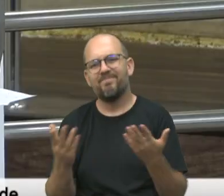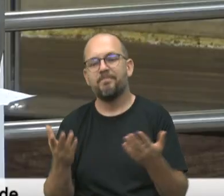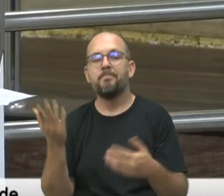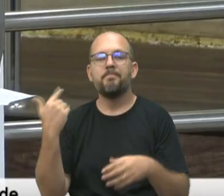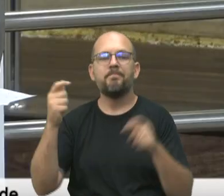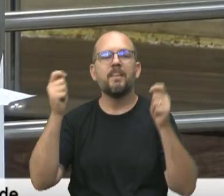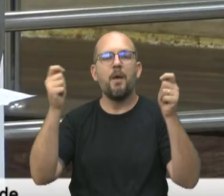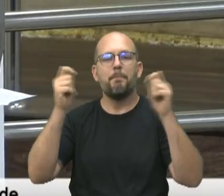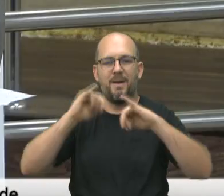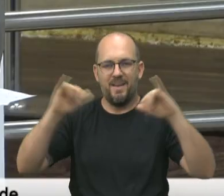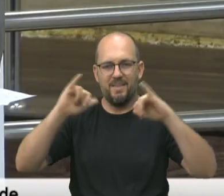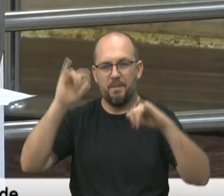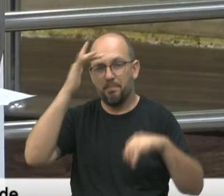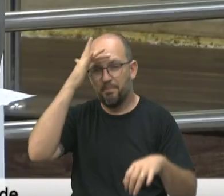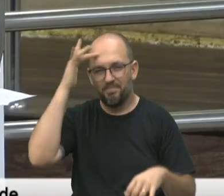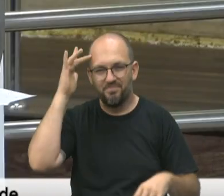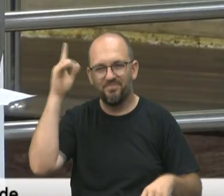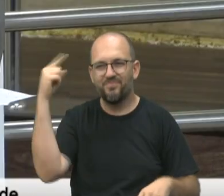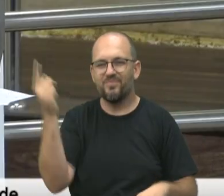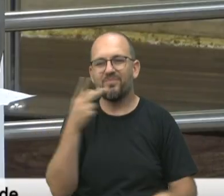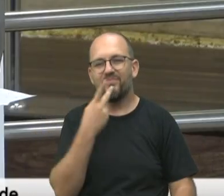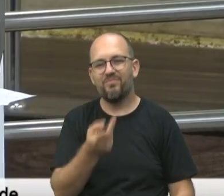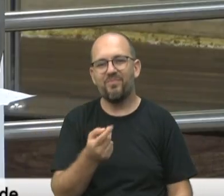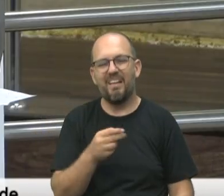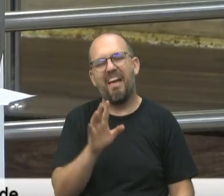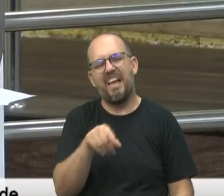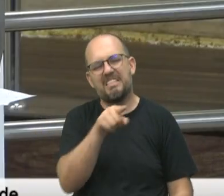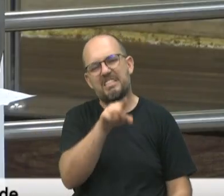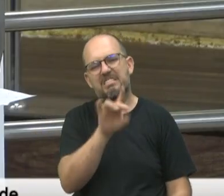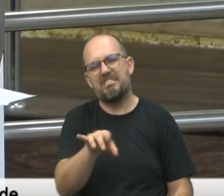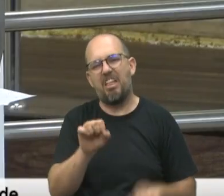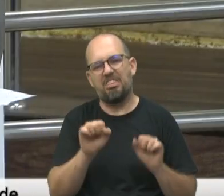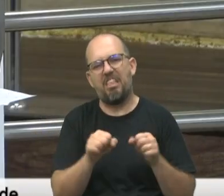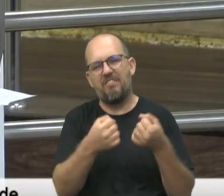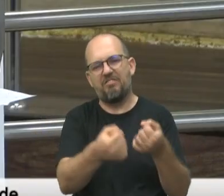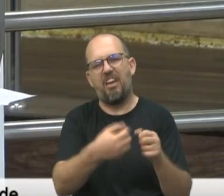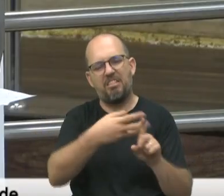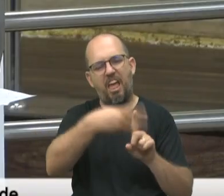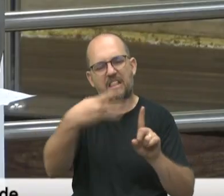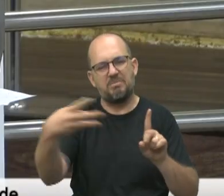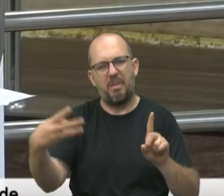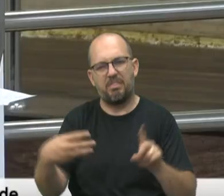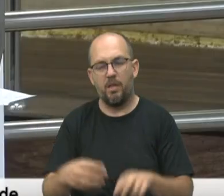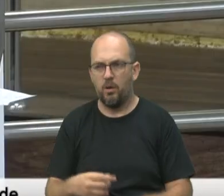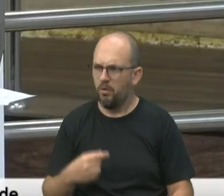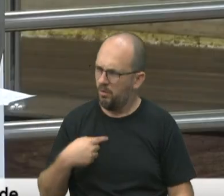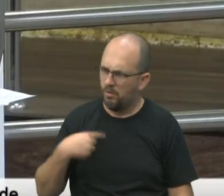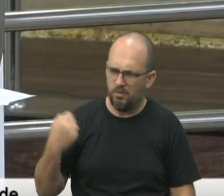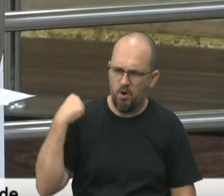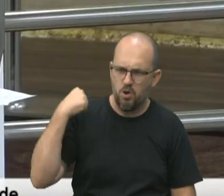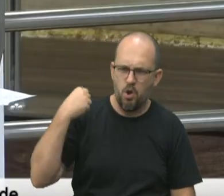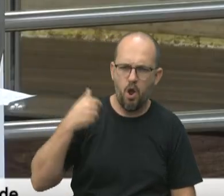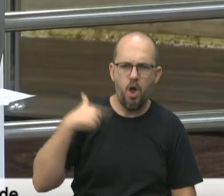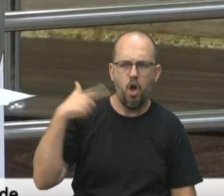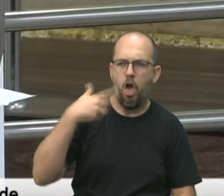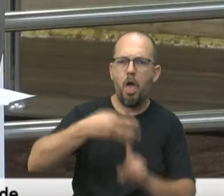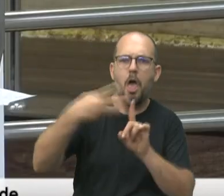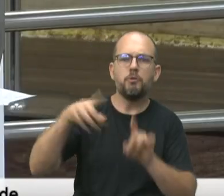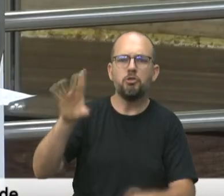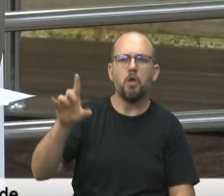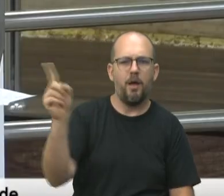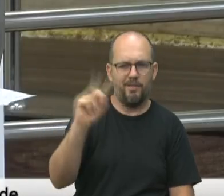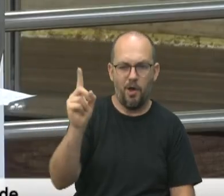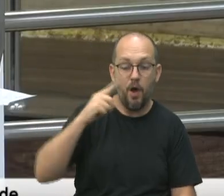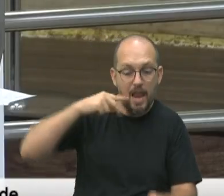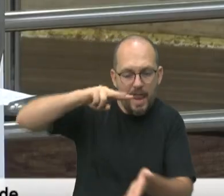e as pessoas elas vão lá e falam, você só defende a população LGBT, uma ova. Vamos ver meus projetos, se tiver tempo de ler, porque